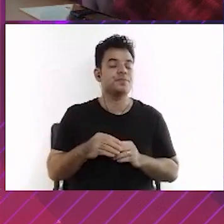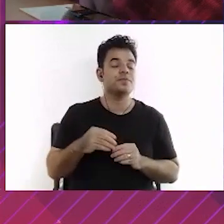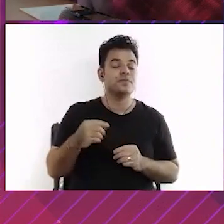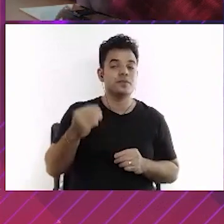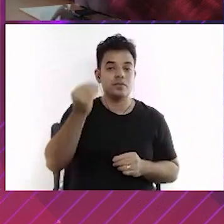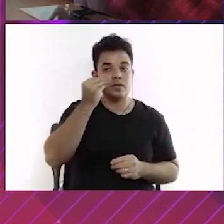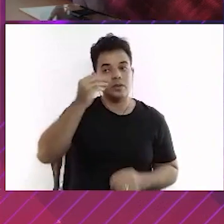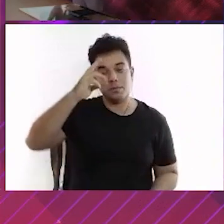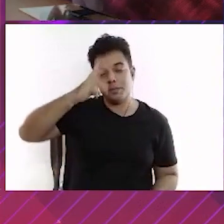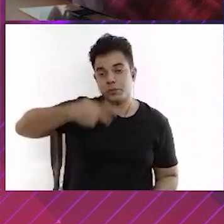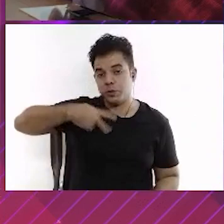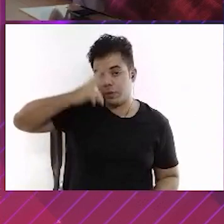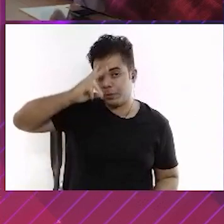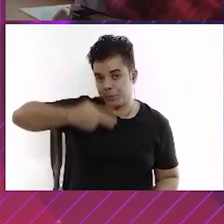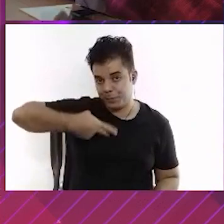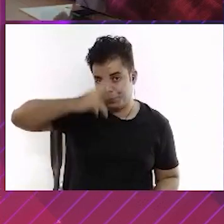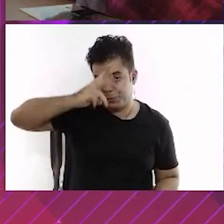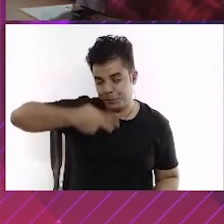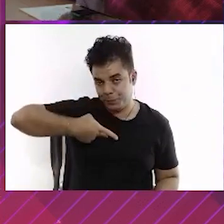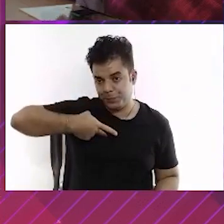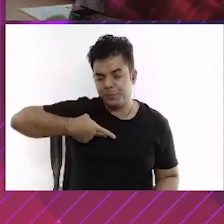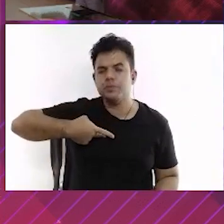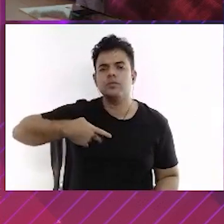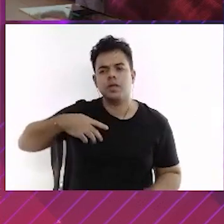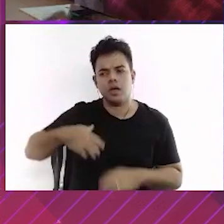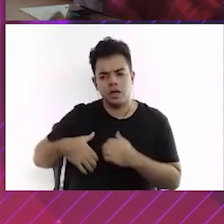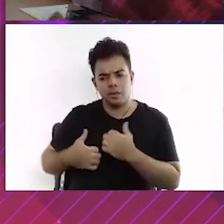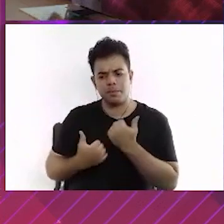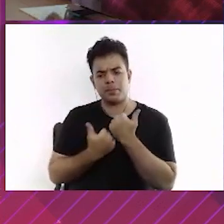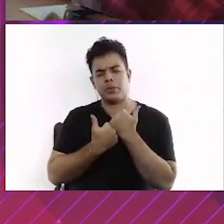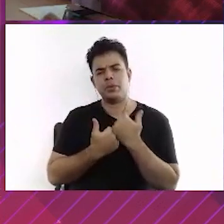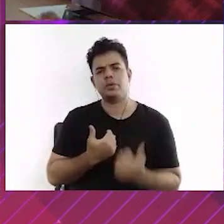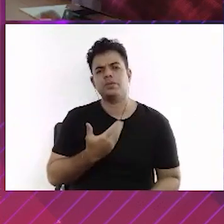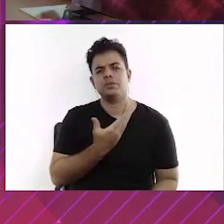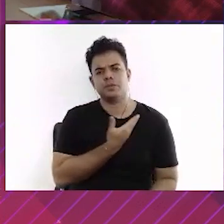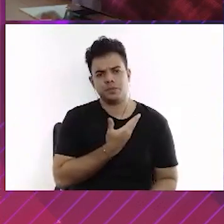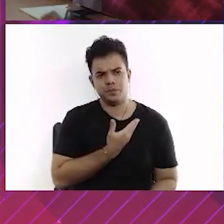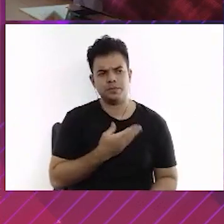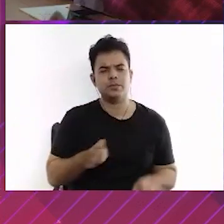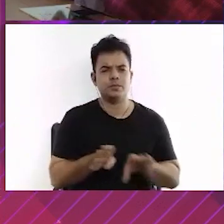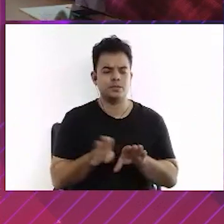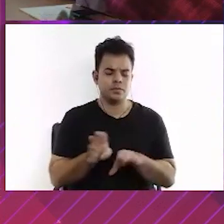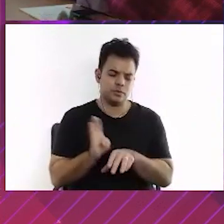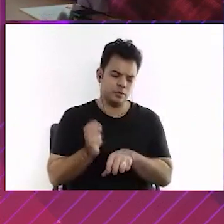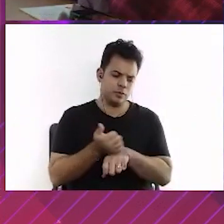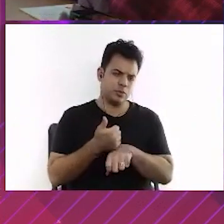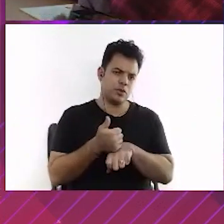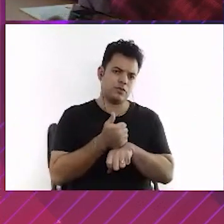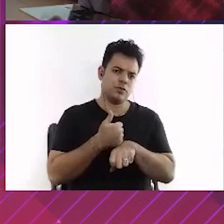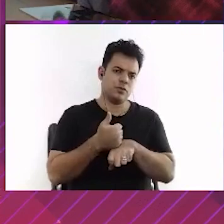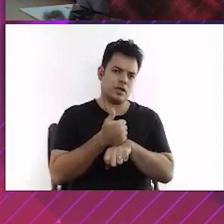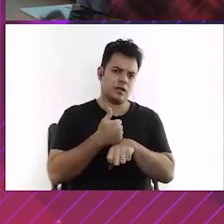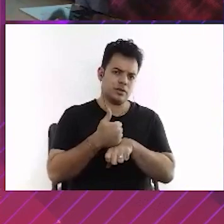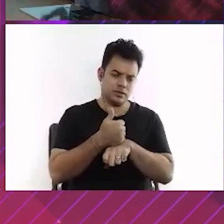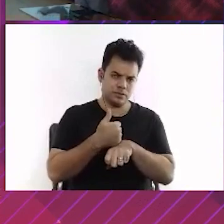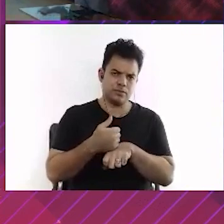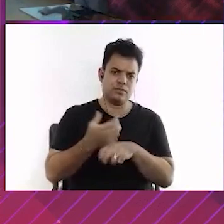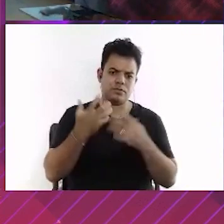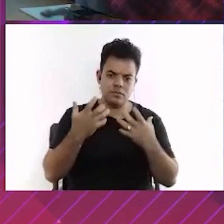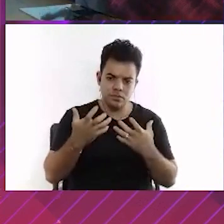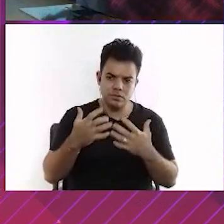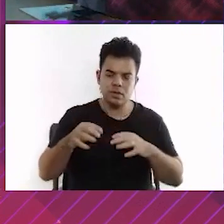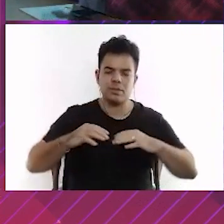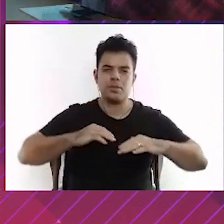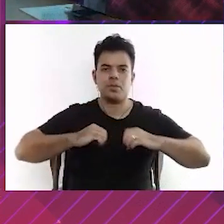própria, indo atrás de apoio de colegas e de profissionais de saúde que queriam fazer parte desse